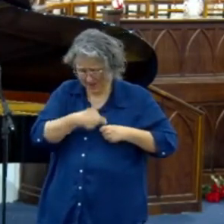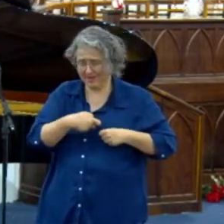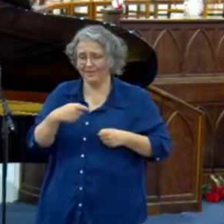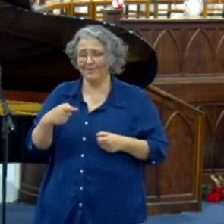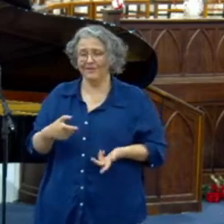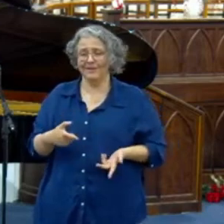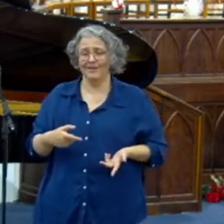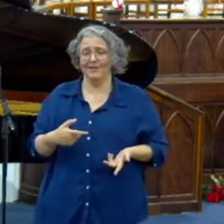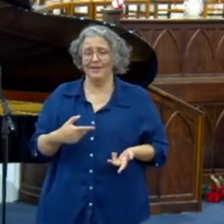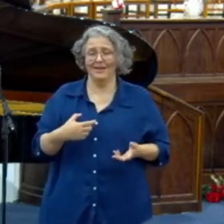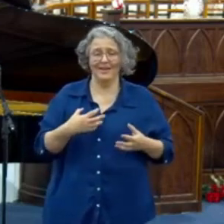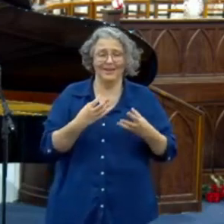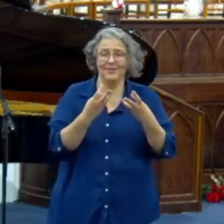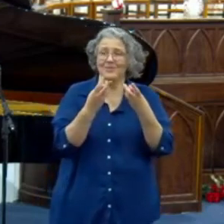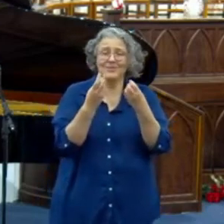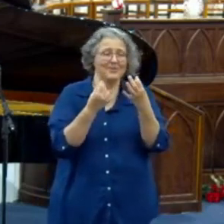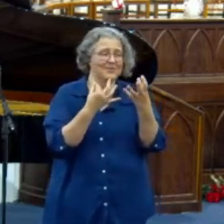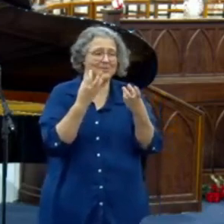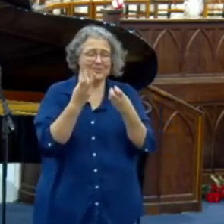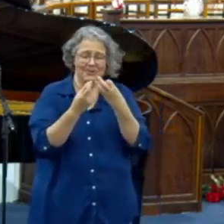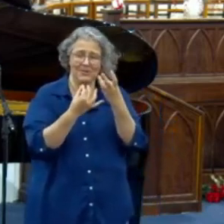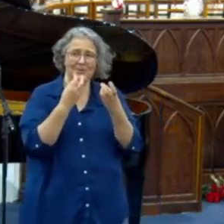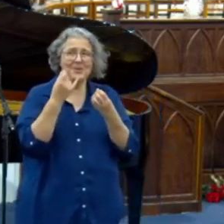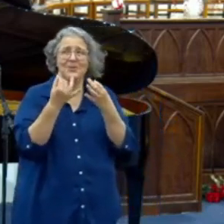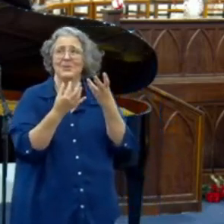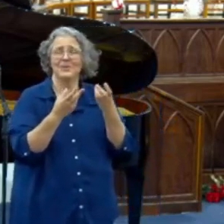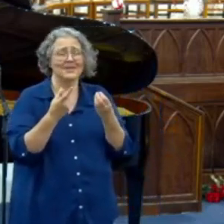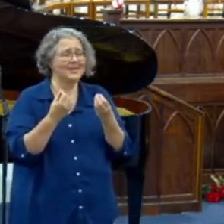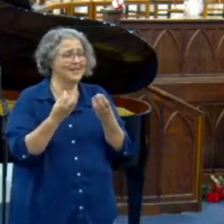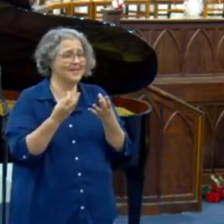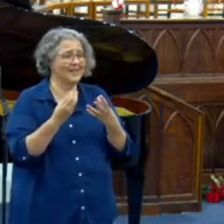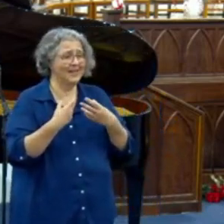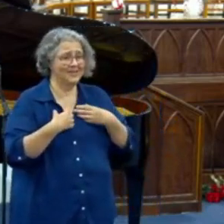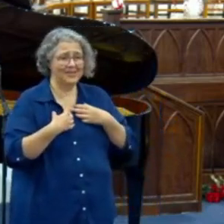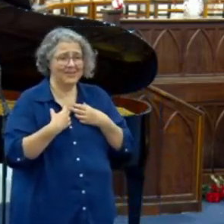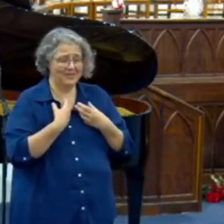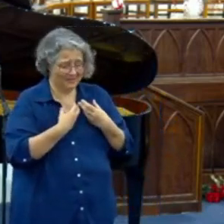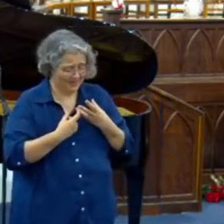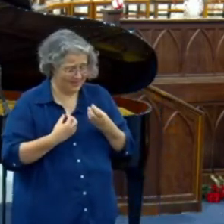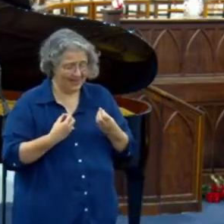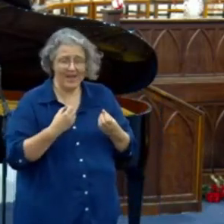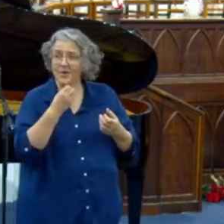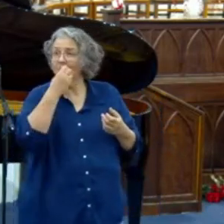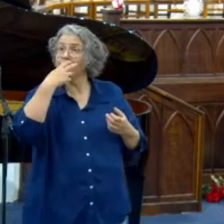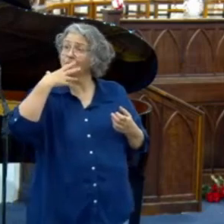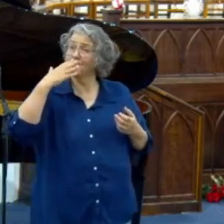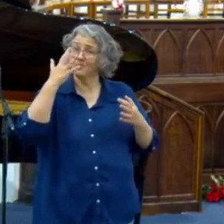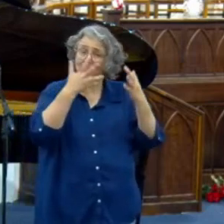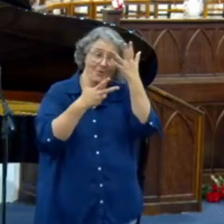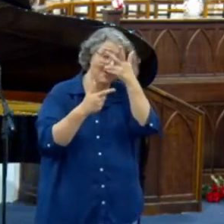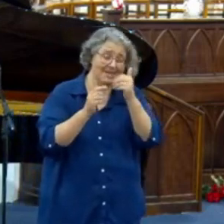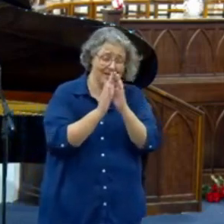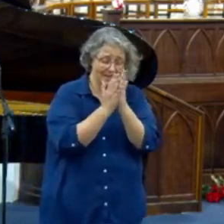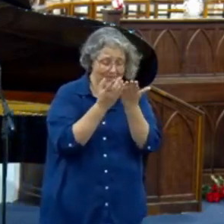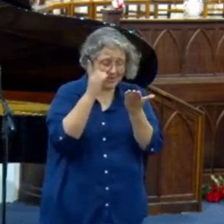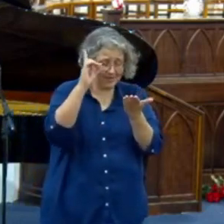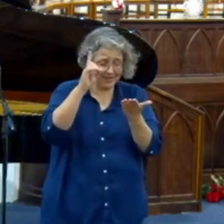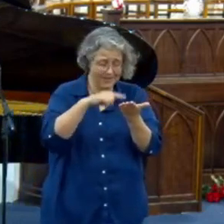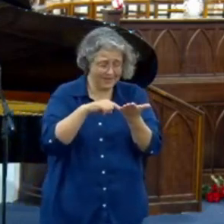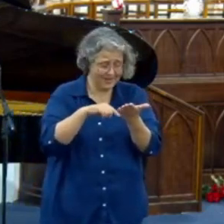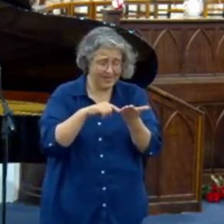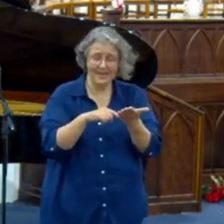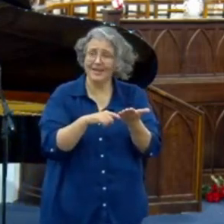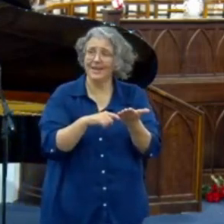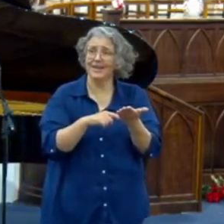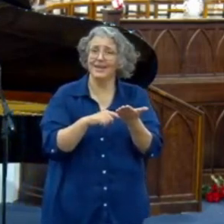sensibilidade não é a sensibilidade de quem se emociona com a tua palavra. Eu acho bonito a tua palavra, mas é o máximo que eu posso chegar.